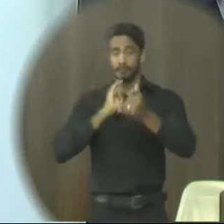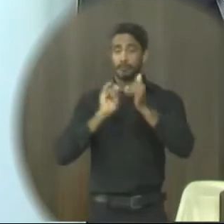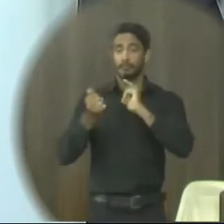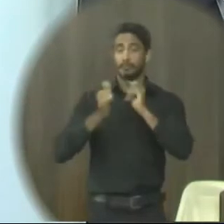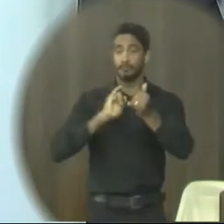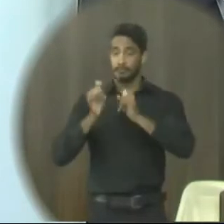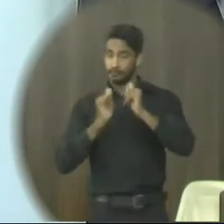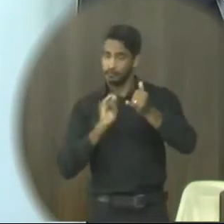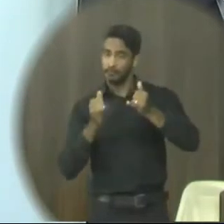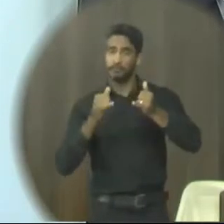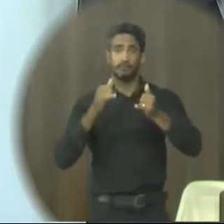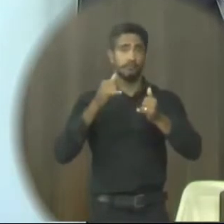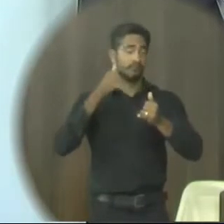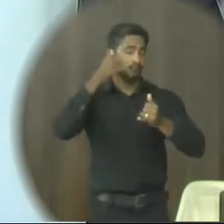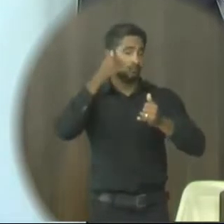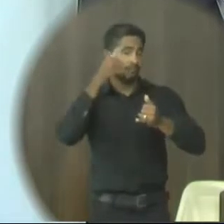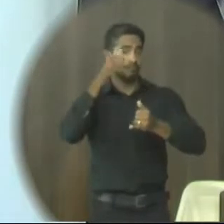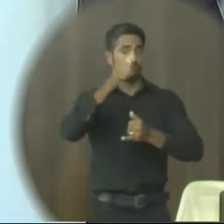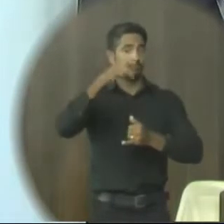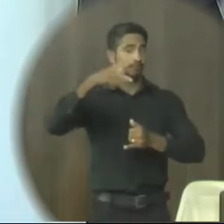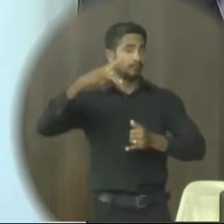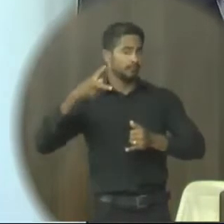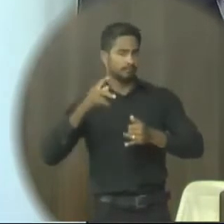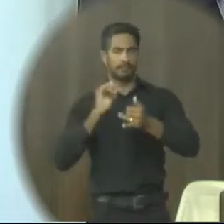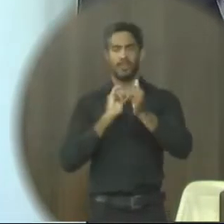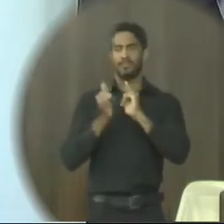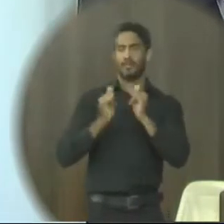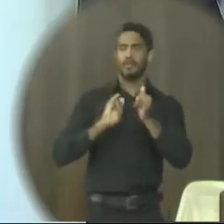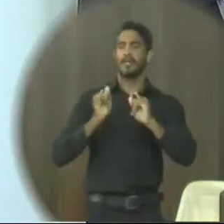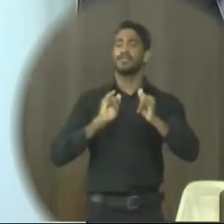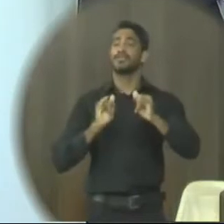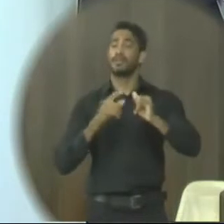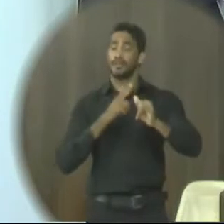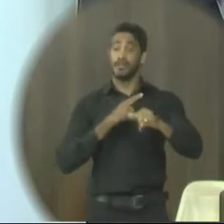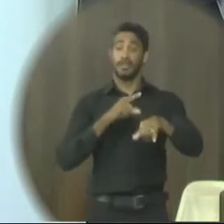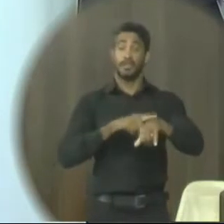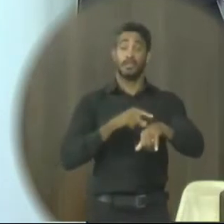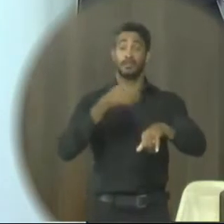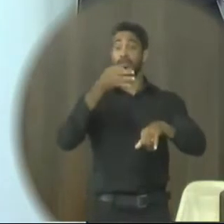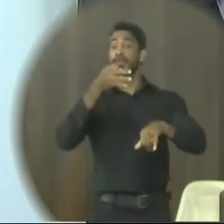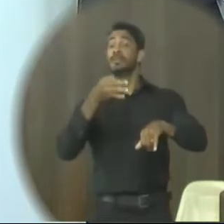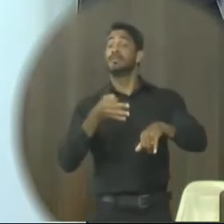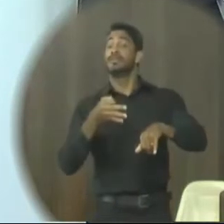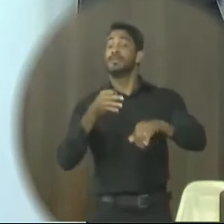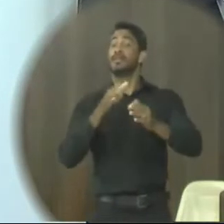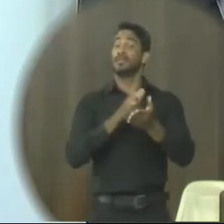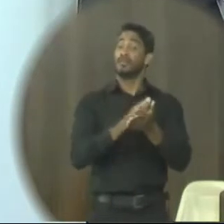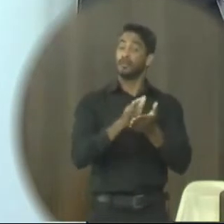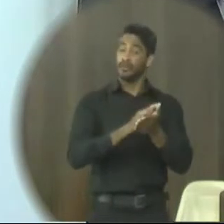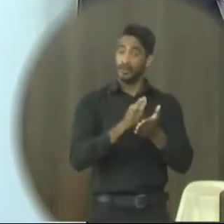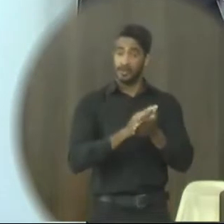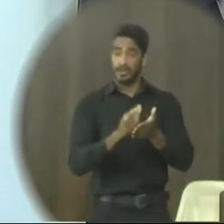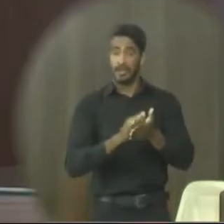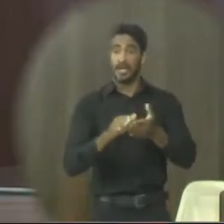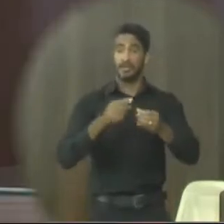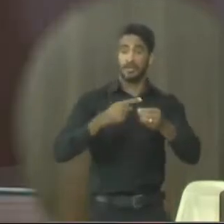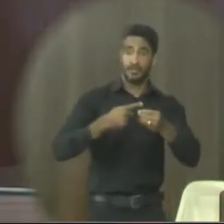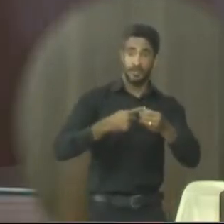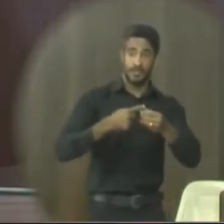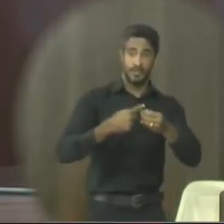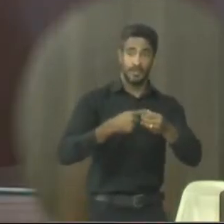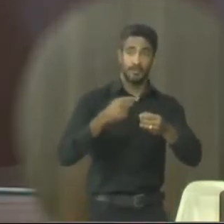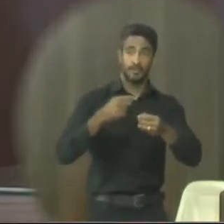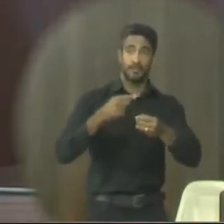meio de aplicativos para celulares informações que permitam a divulgação em tempo real das despesas receitas do governo